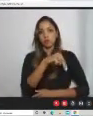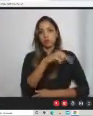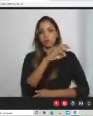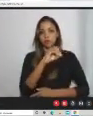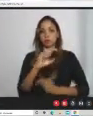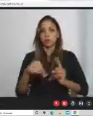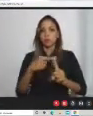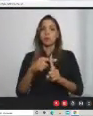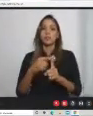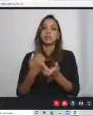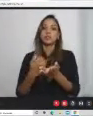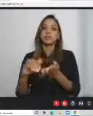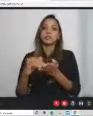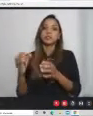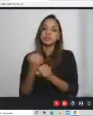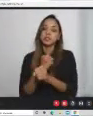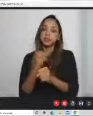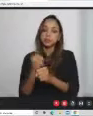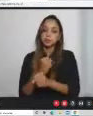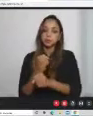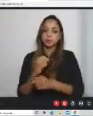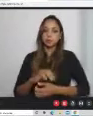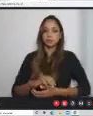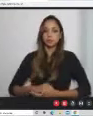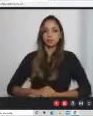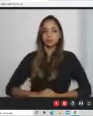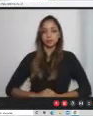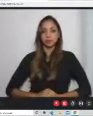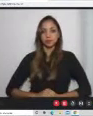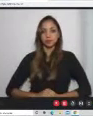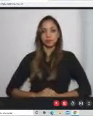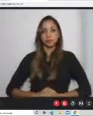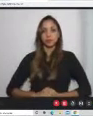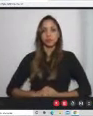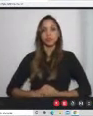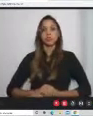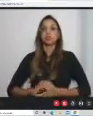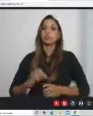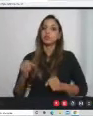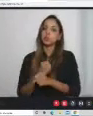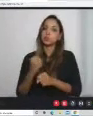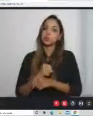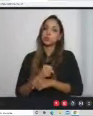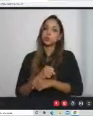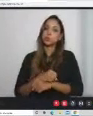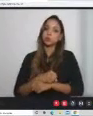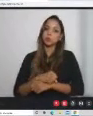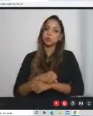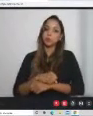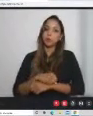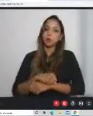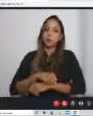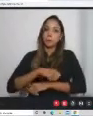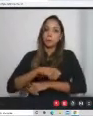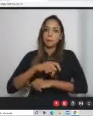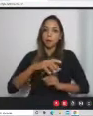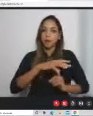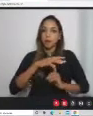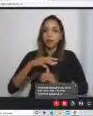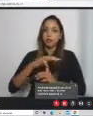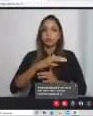Secretaria Municipal de Obras, a construção de uma praça entre as avenidas Gastão Marês de Farias